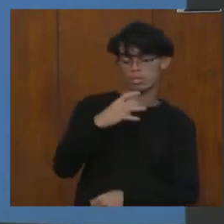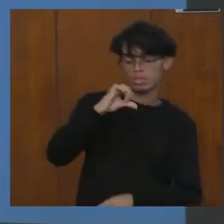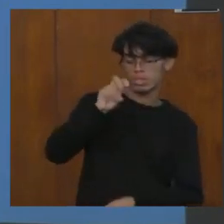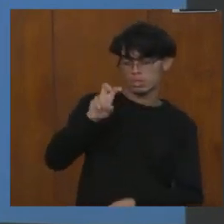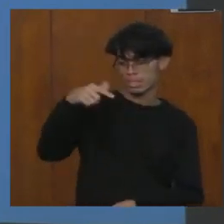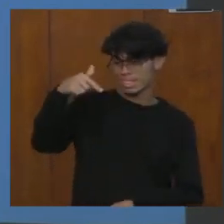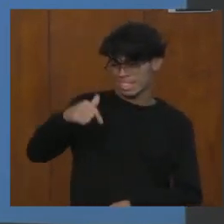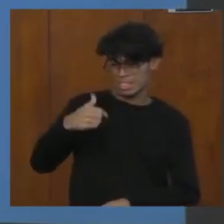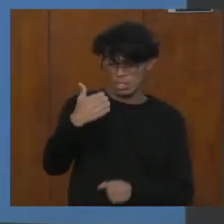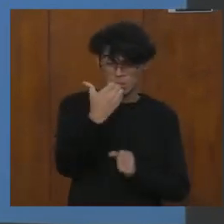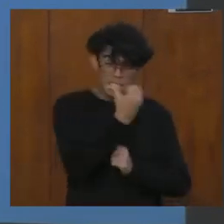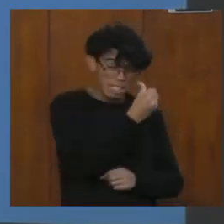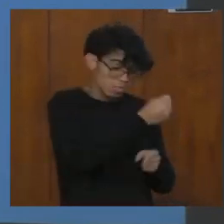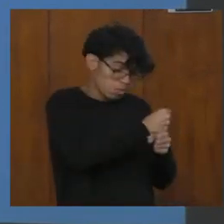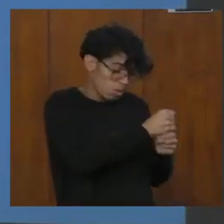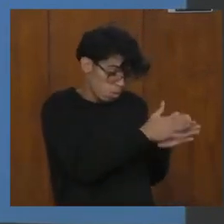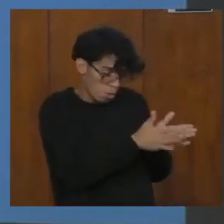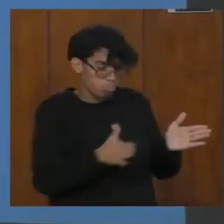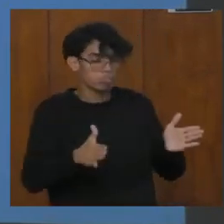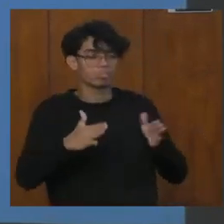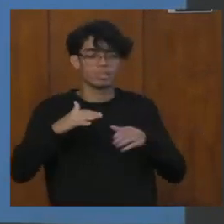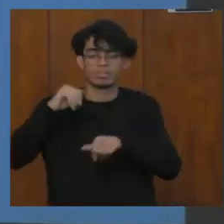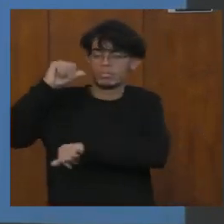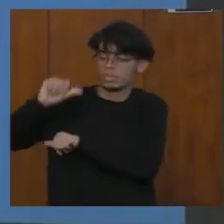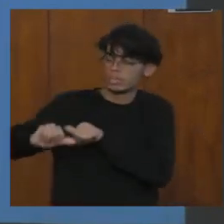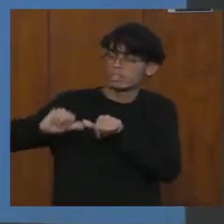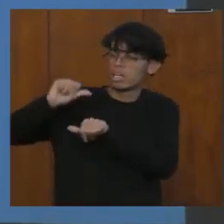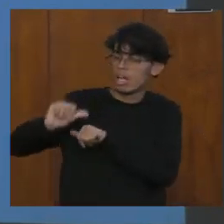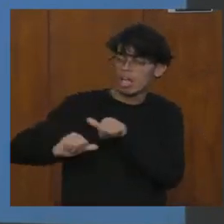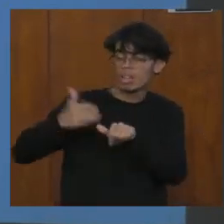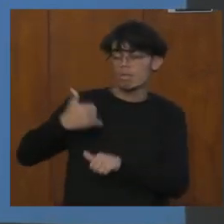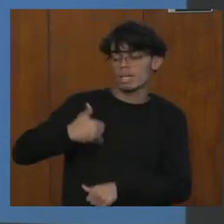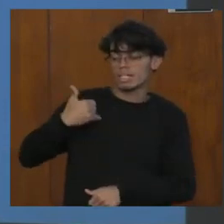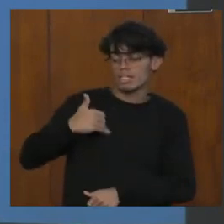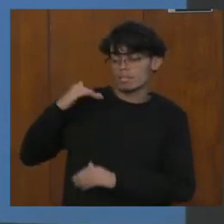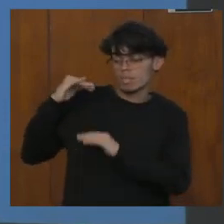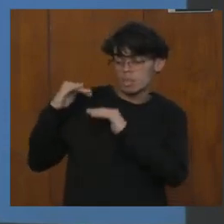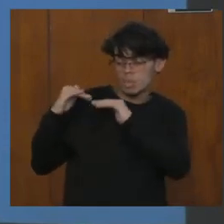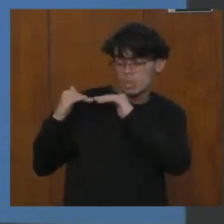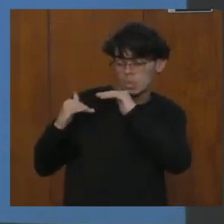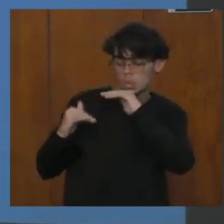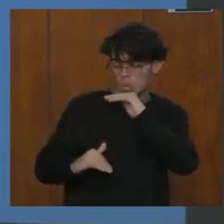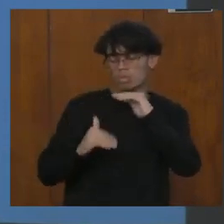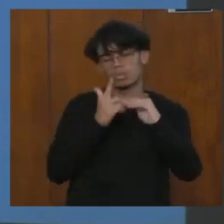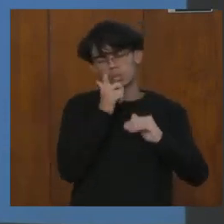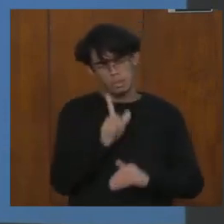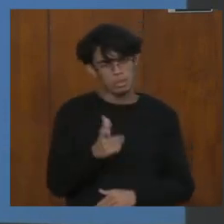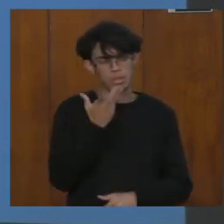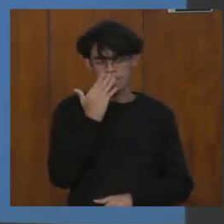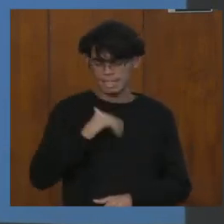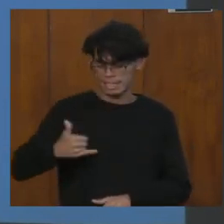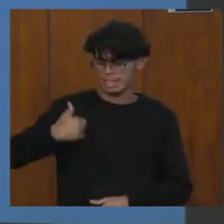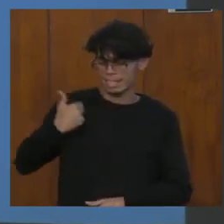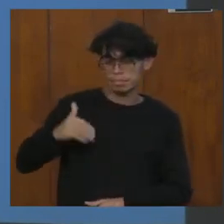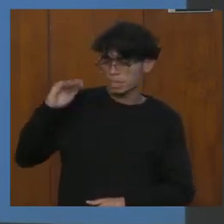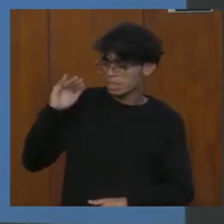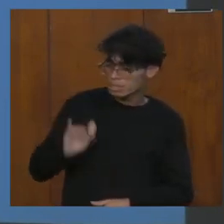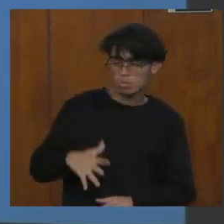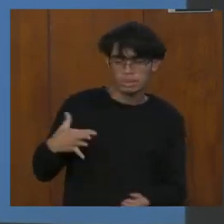depois. E aí foi evoluindo, a gente foi abaixando a faixa etária, foi conseguindo operar crianças menores, com muito mais